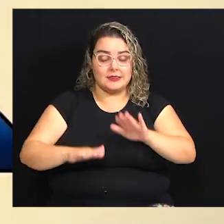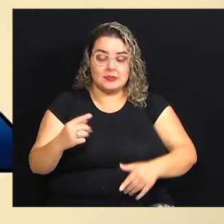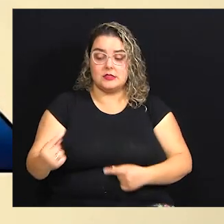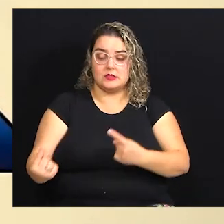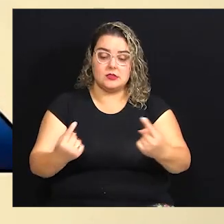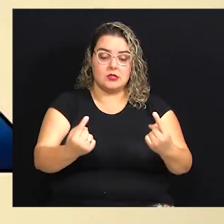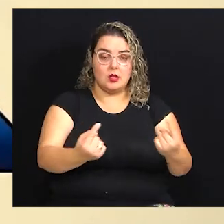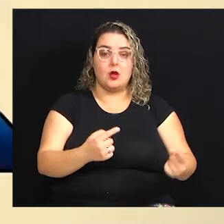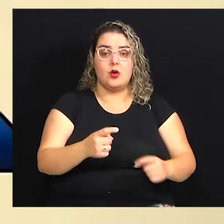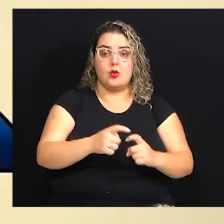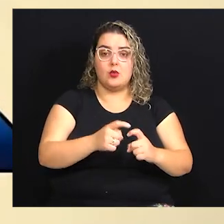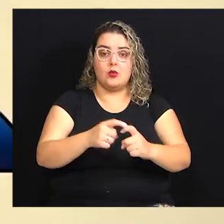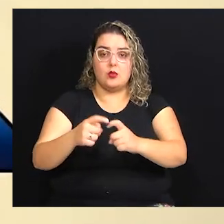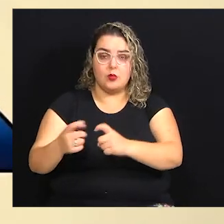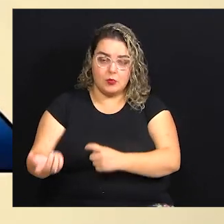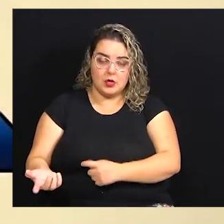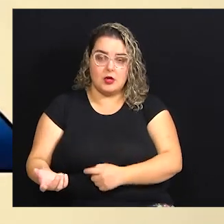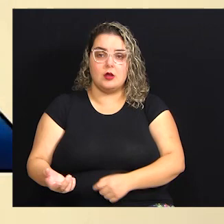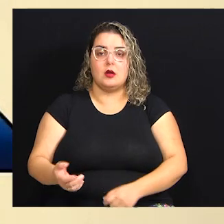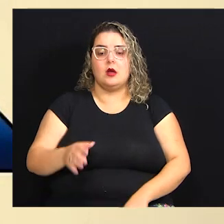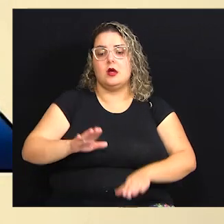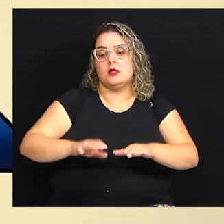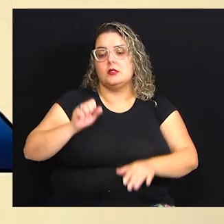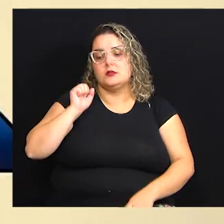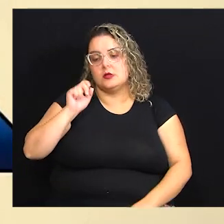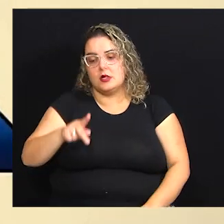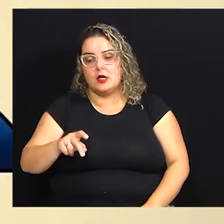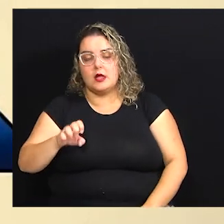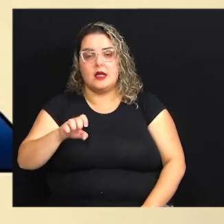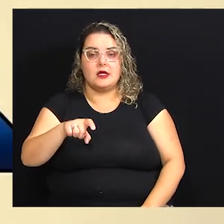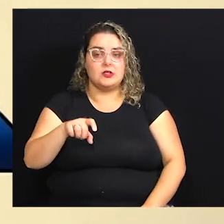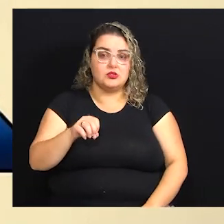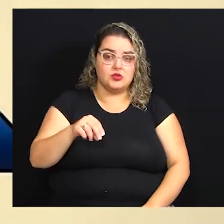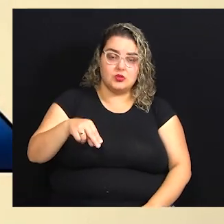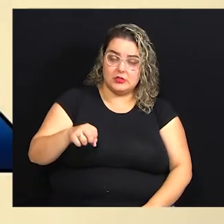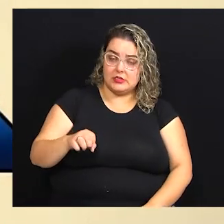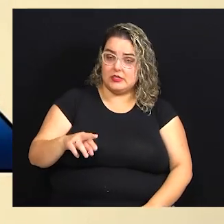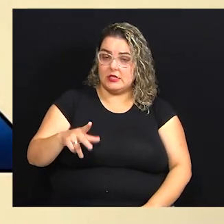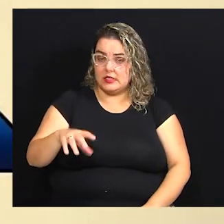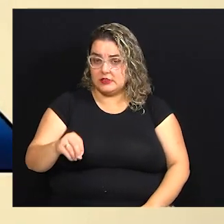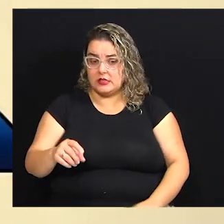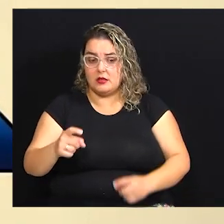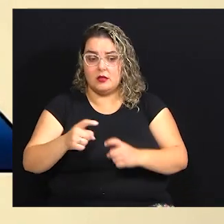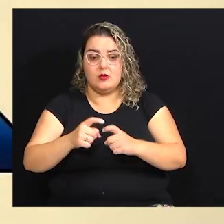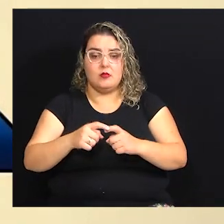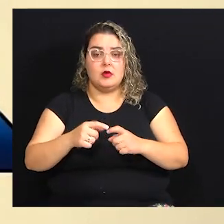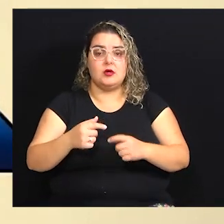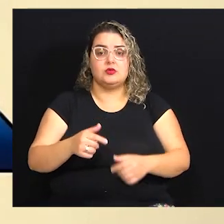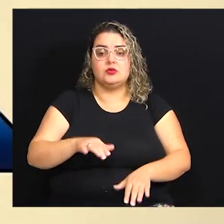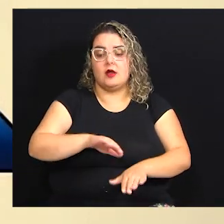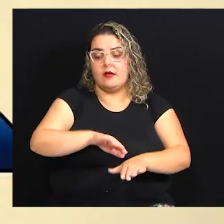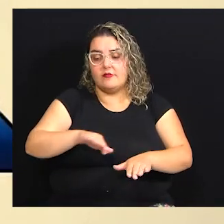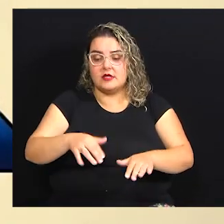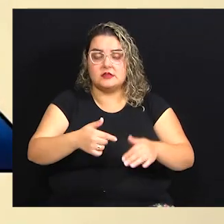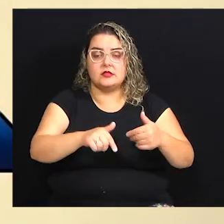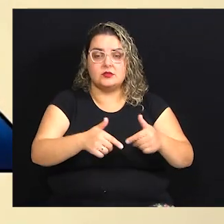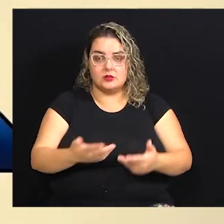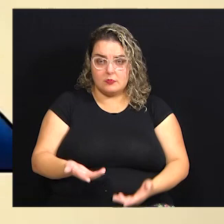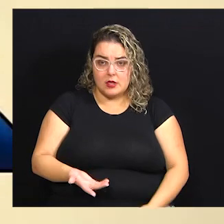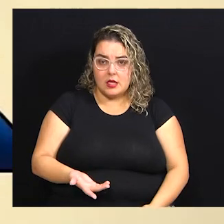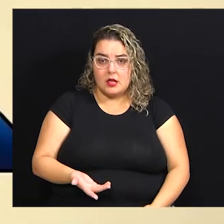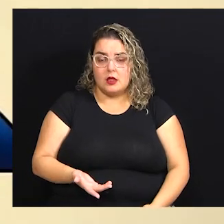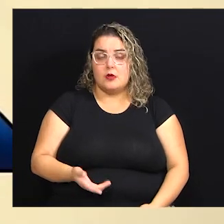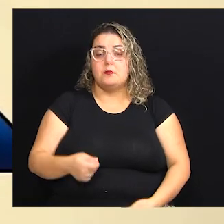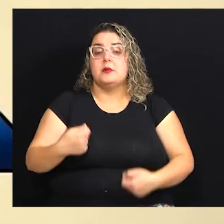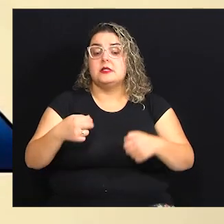tem problemas de aposentadoria, casos de exoneração, médicos se encontram com licença de trabalho. Então nós precisamos fazer